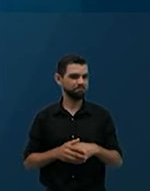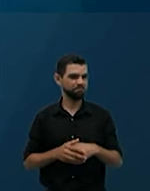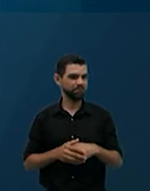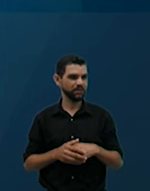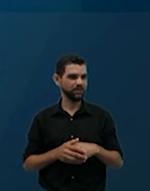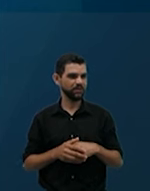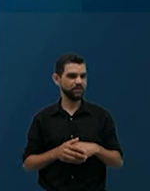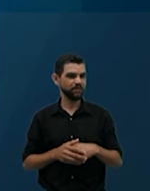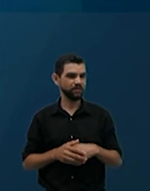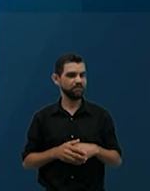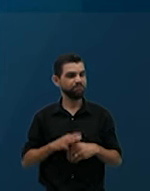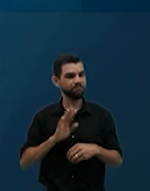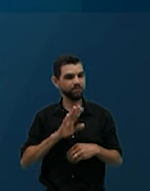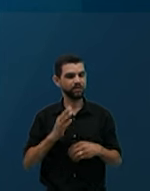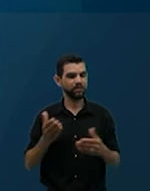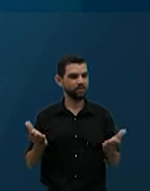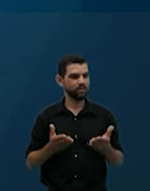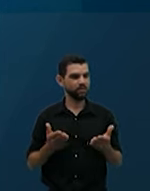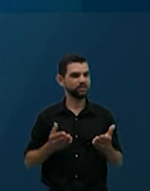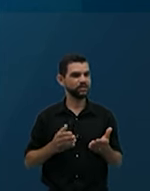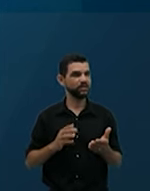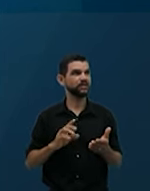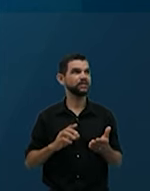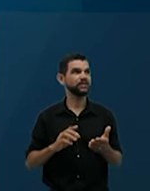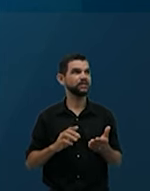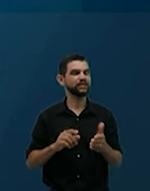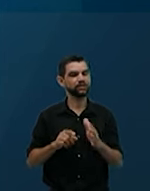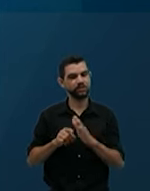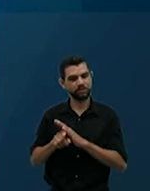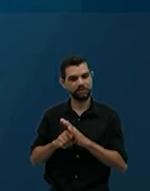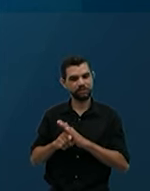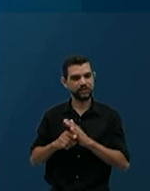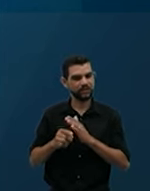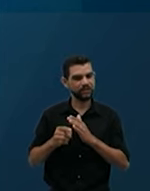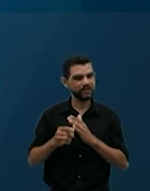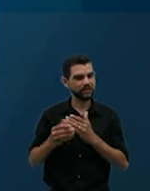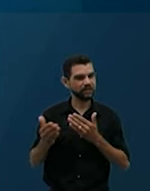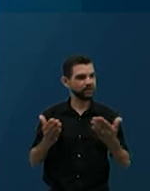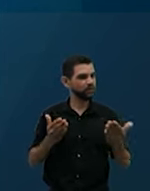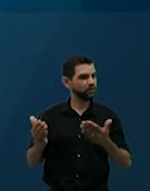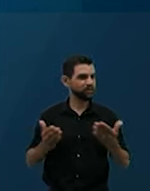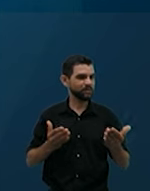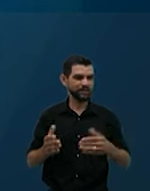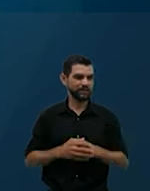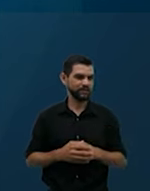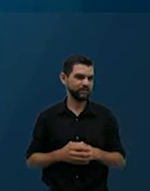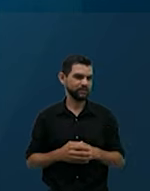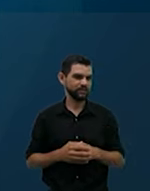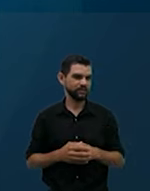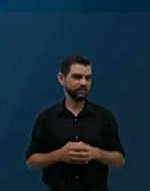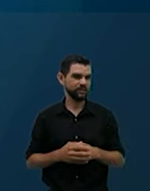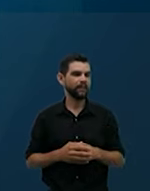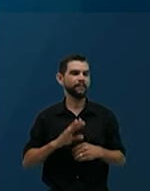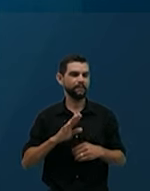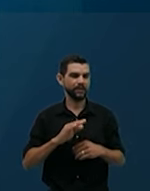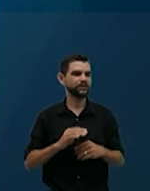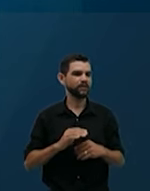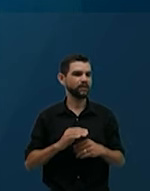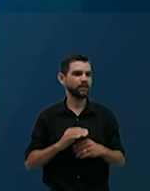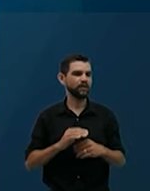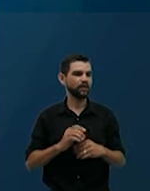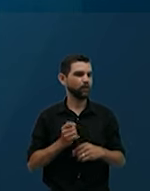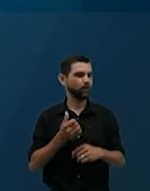é de interpretação. Eu entendo, a maioria entendeu, então peço aos colegas essa compreensão, a maioria entendeu que não